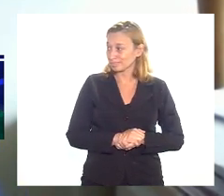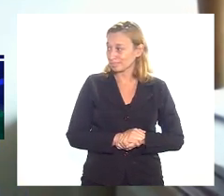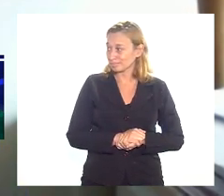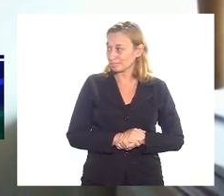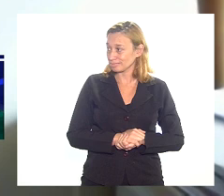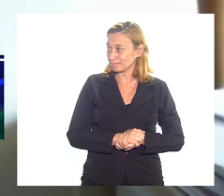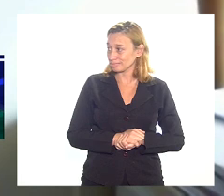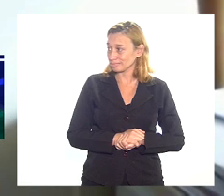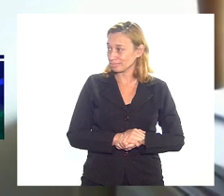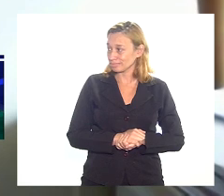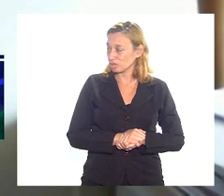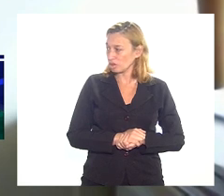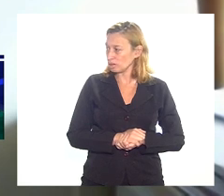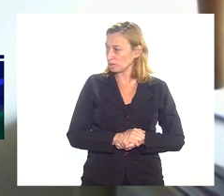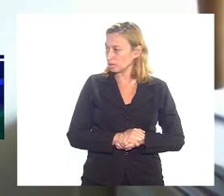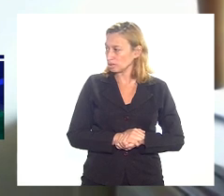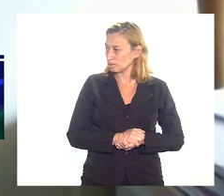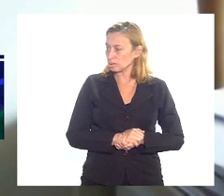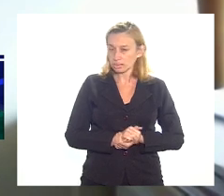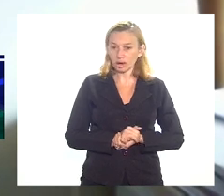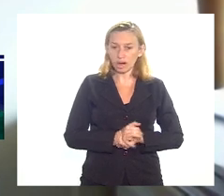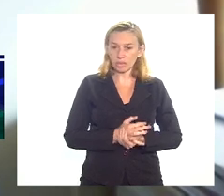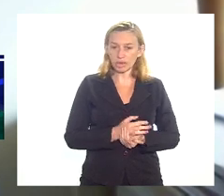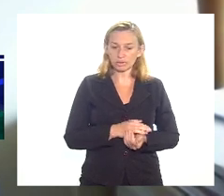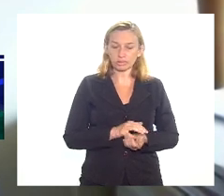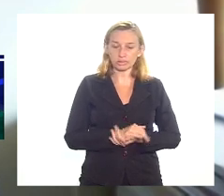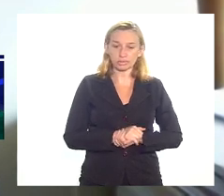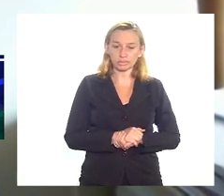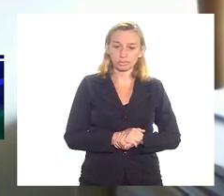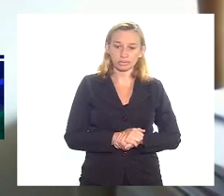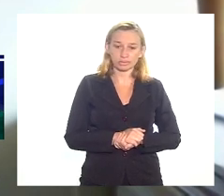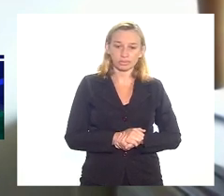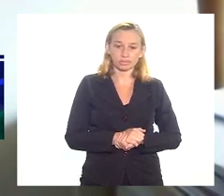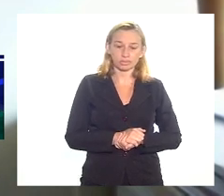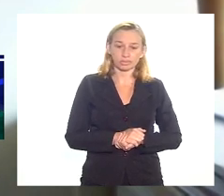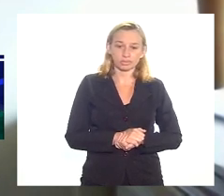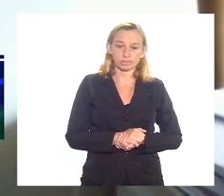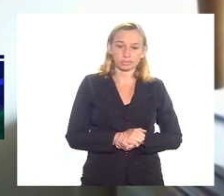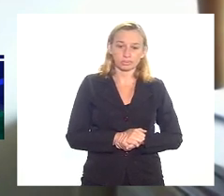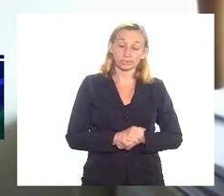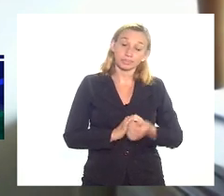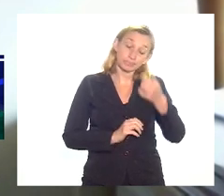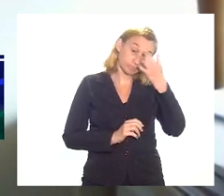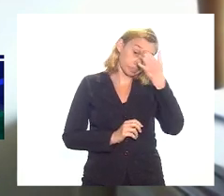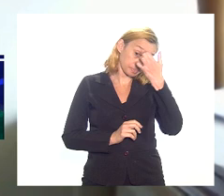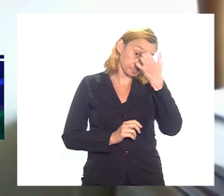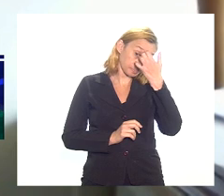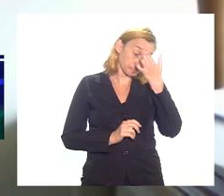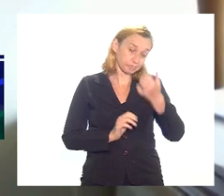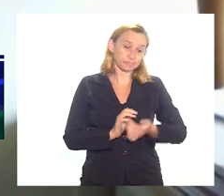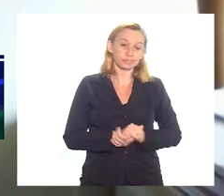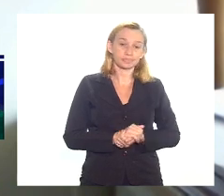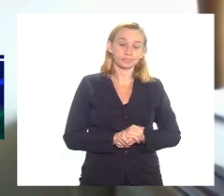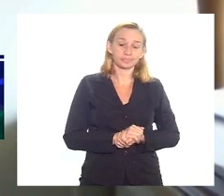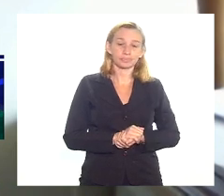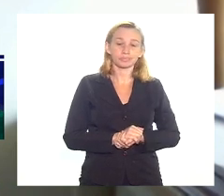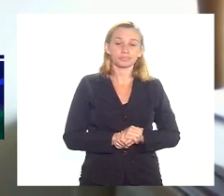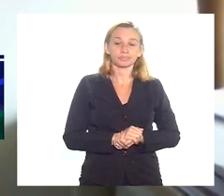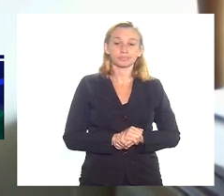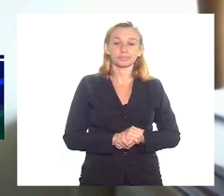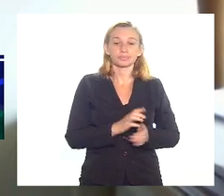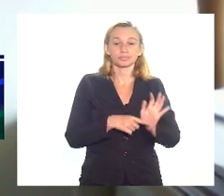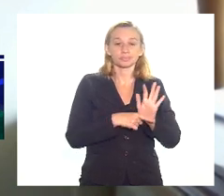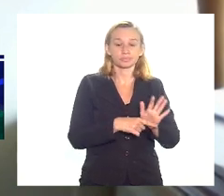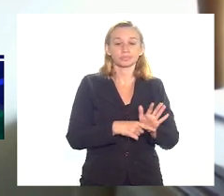tecer alguns comentários sobre o edital de concessão à iniciativa privada